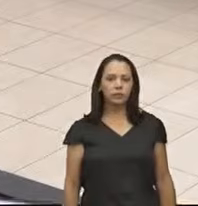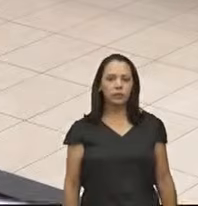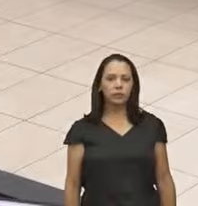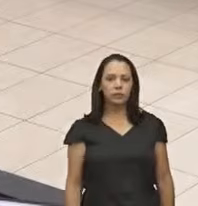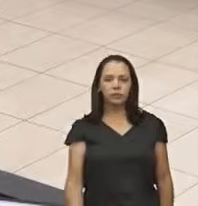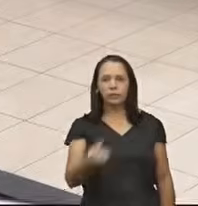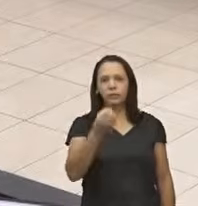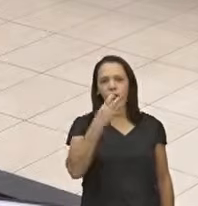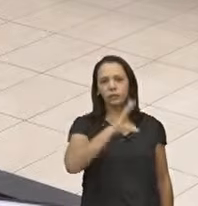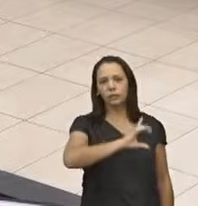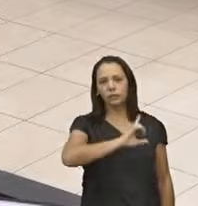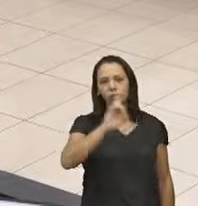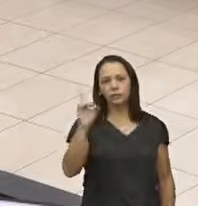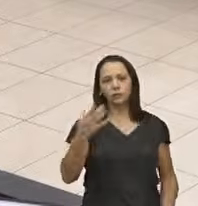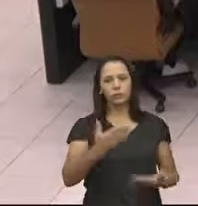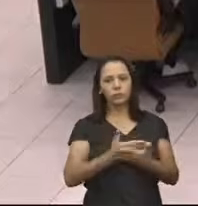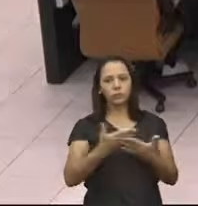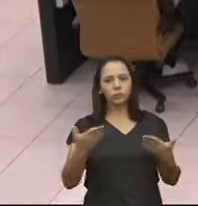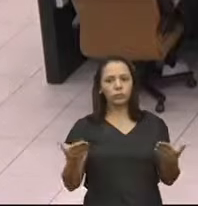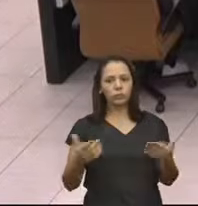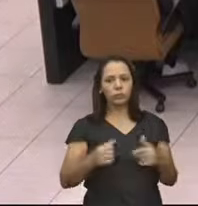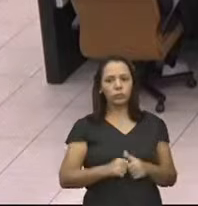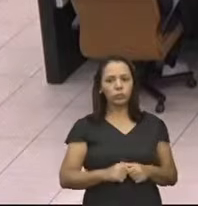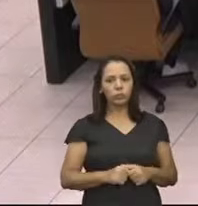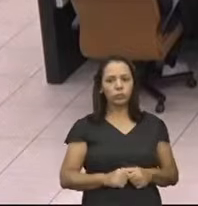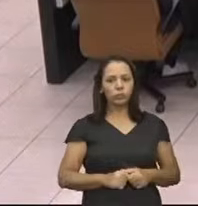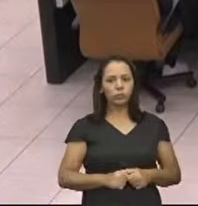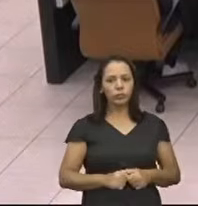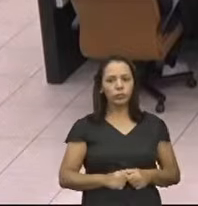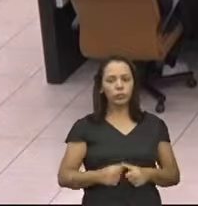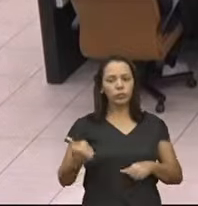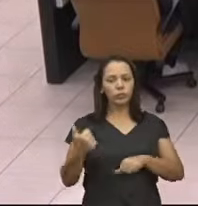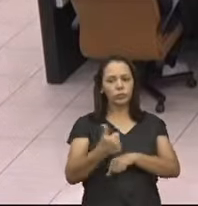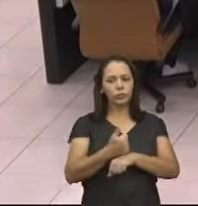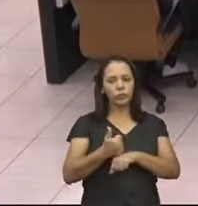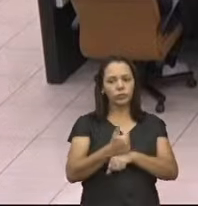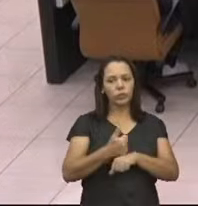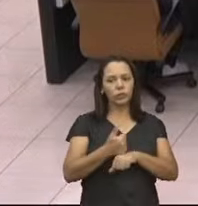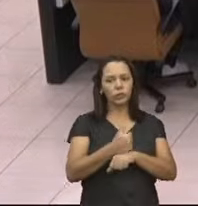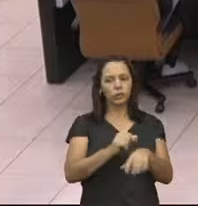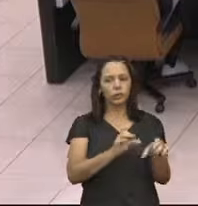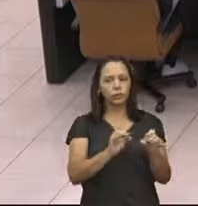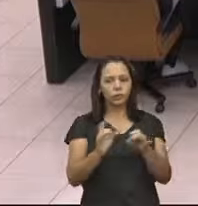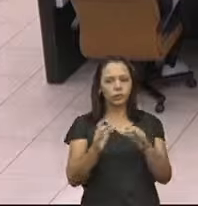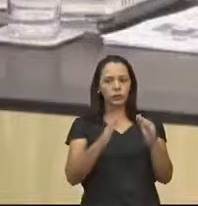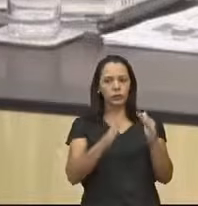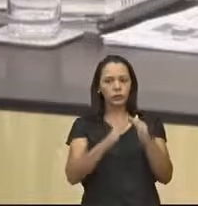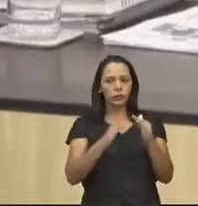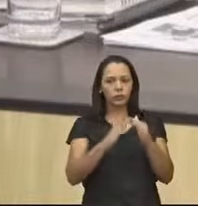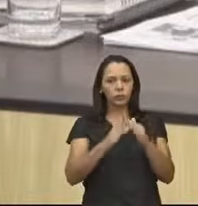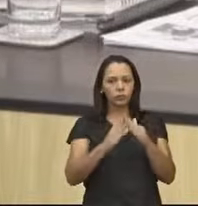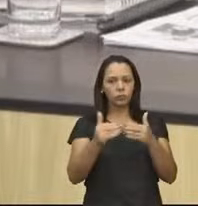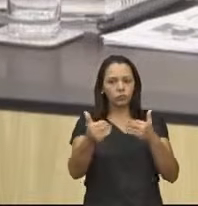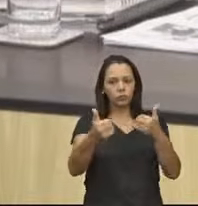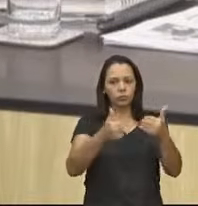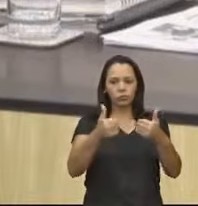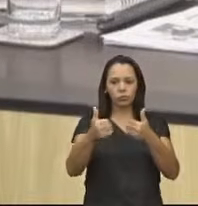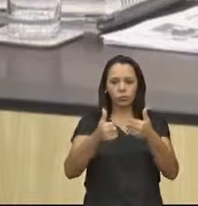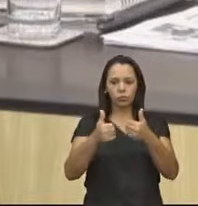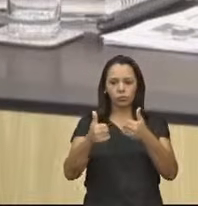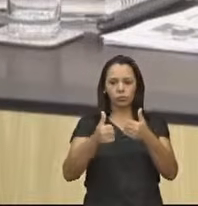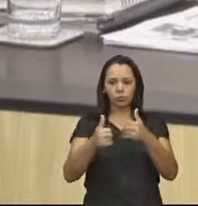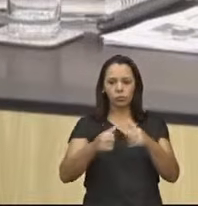Bom dia a todos. Bom dia aqui aos corretores e às corretoras presentes, né? O corretor e as